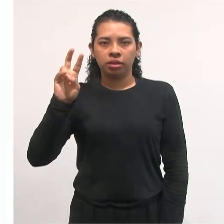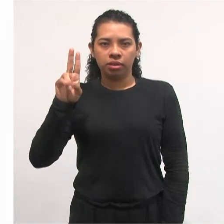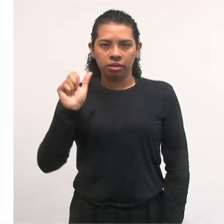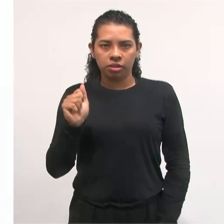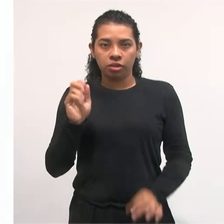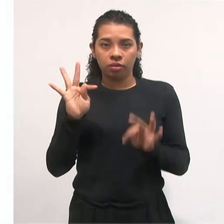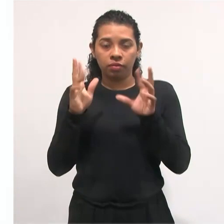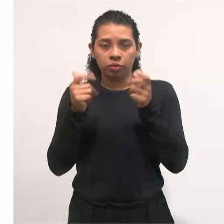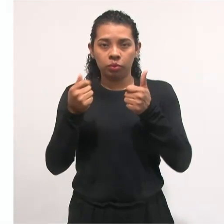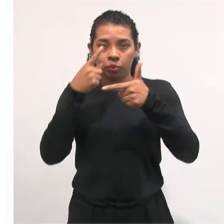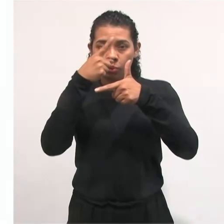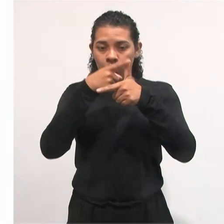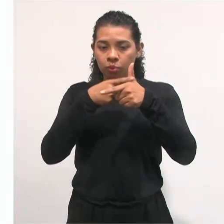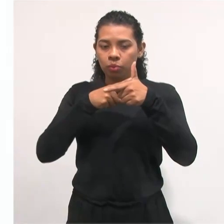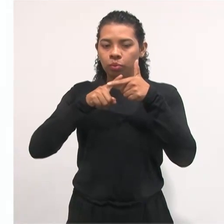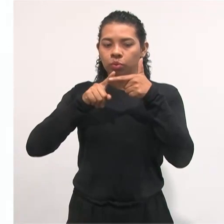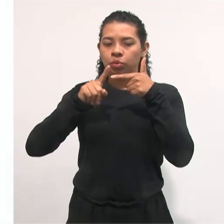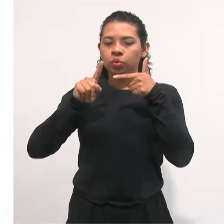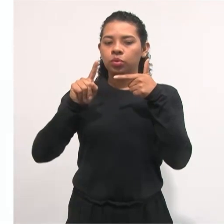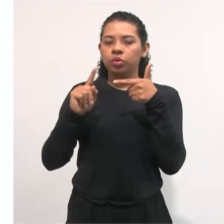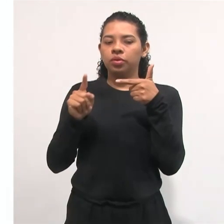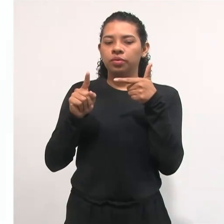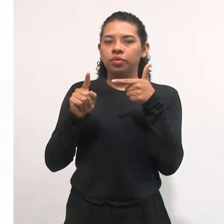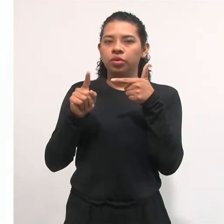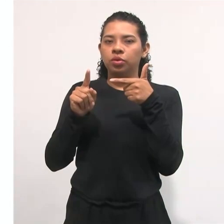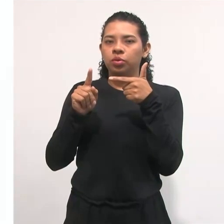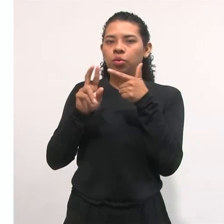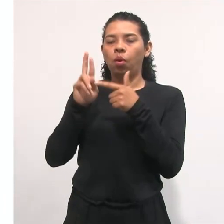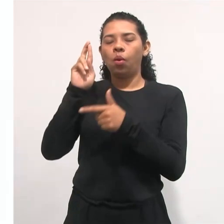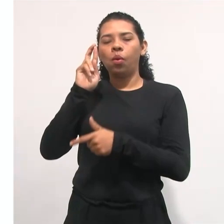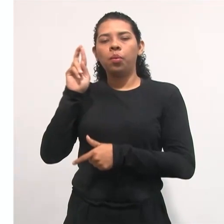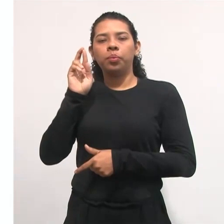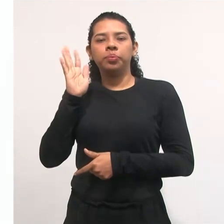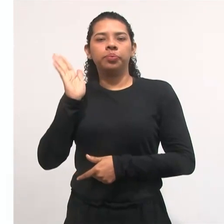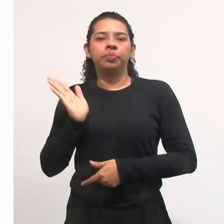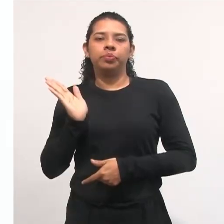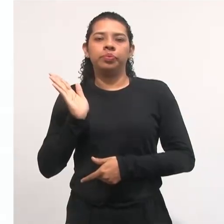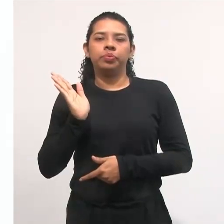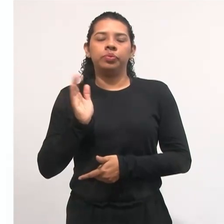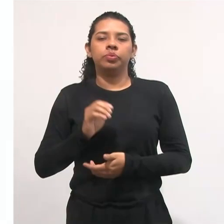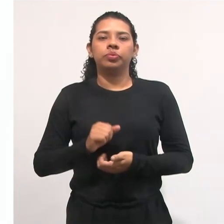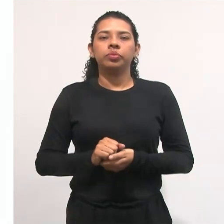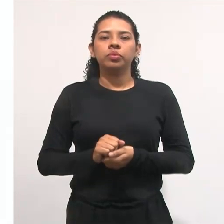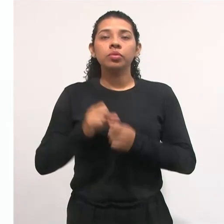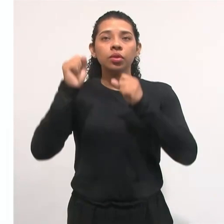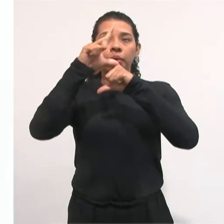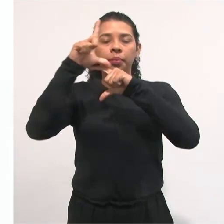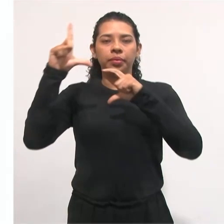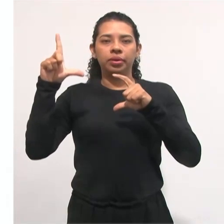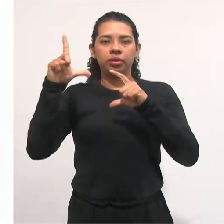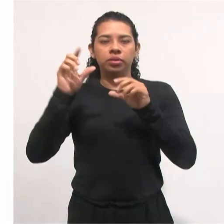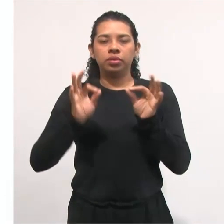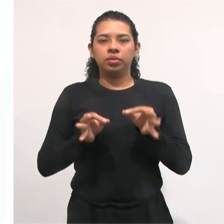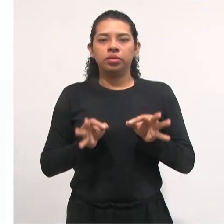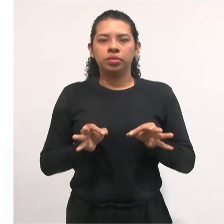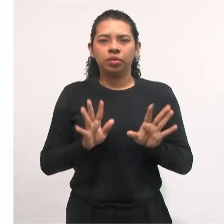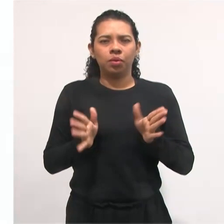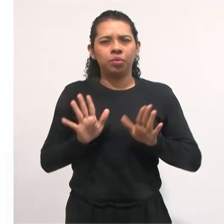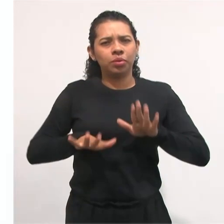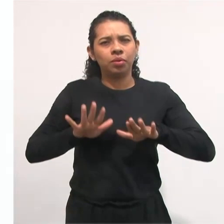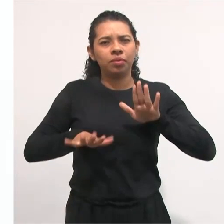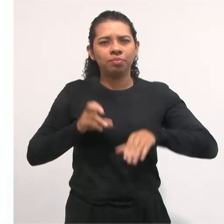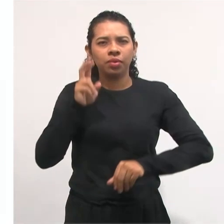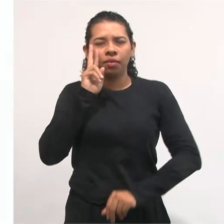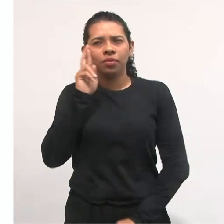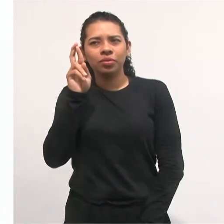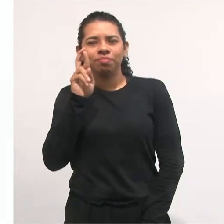da distribuição, dado por essa equaçãozinha aqui. Olhando assim, você pode falar, que caramba